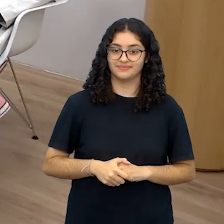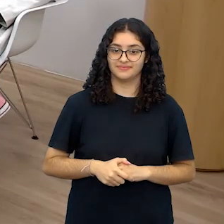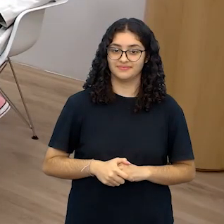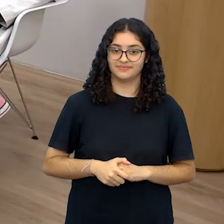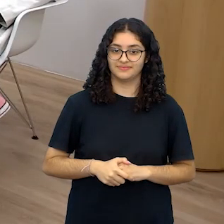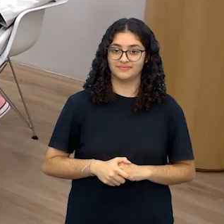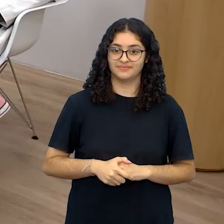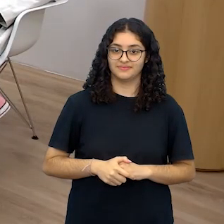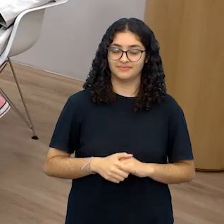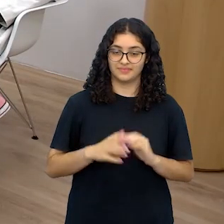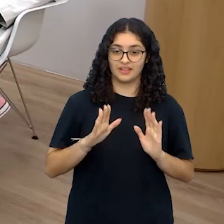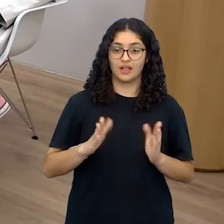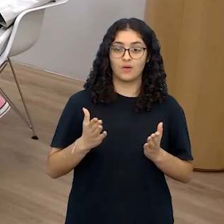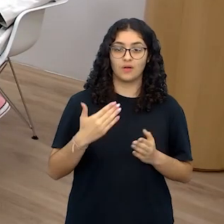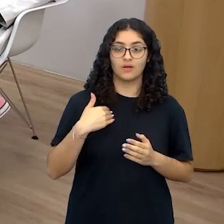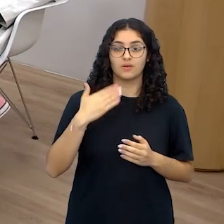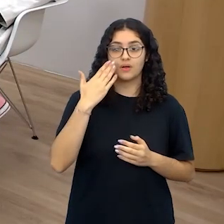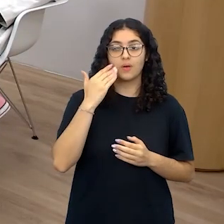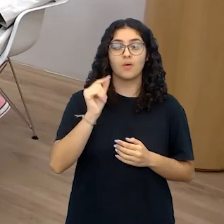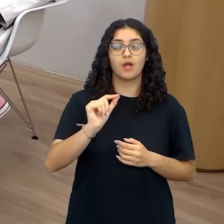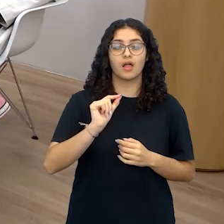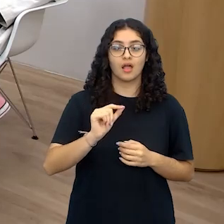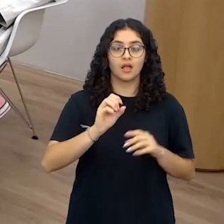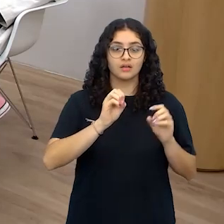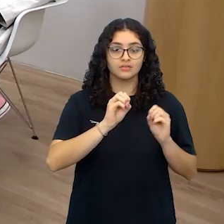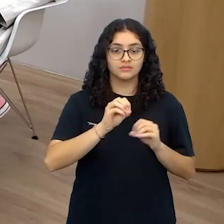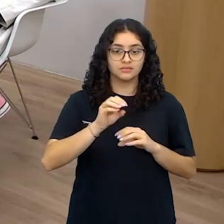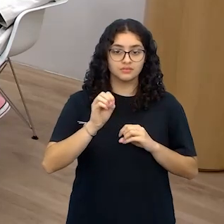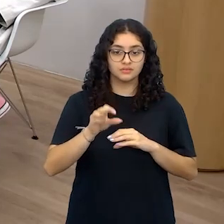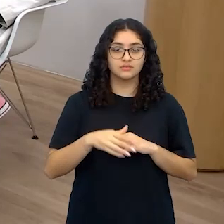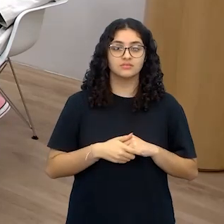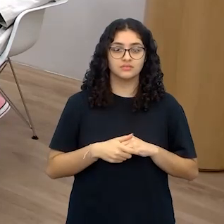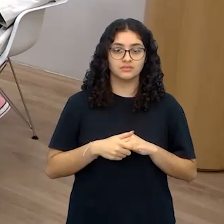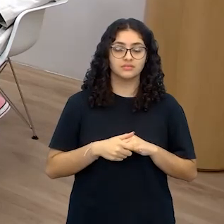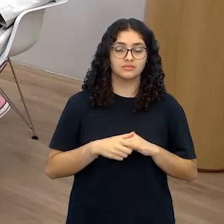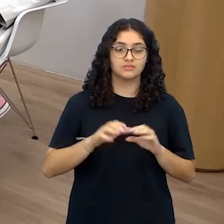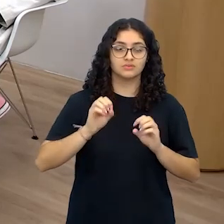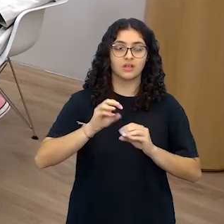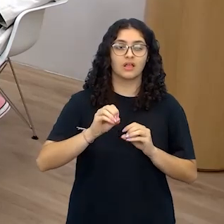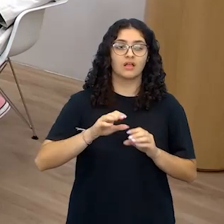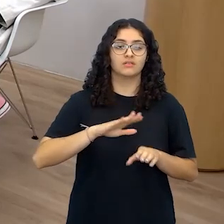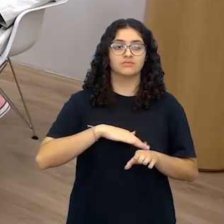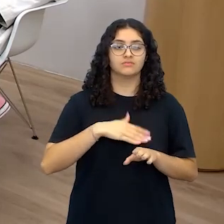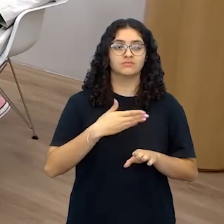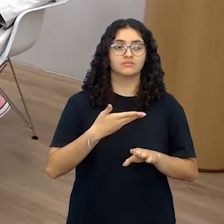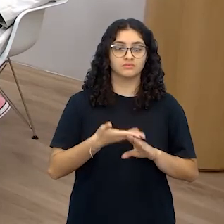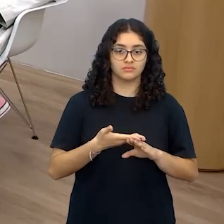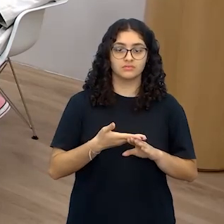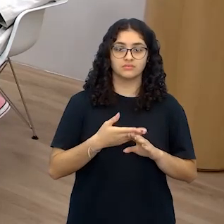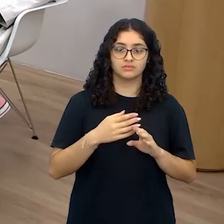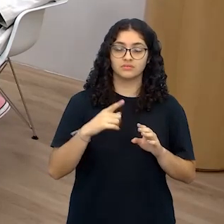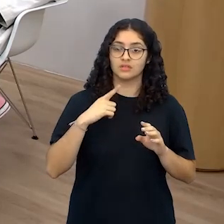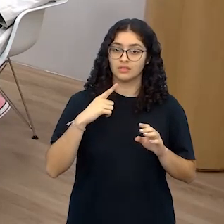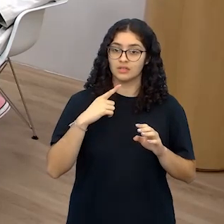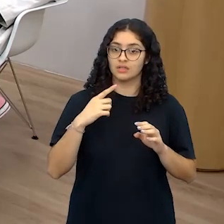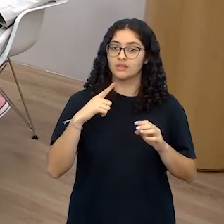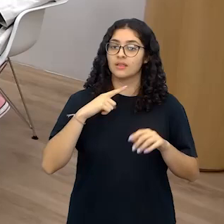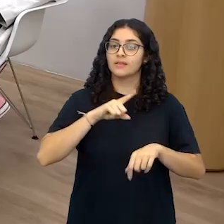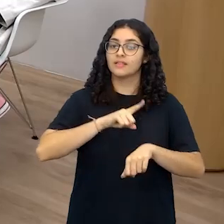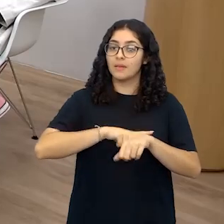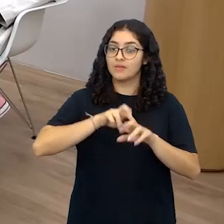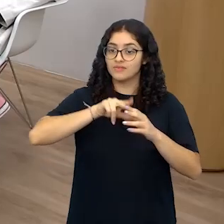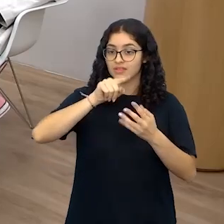eu sei o que é ensino, educação integral, ensino integral e tempo